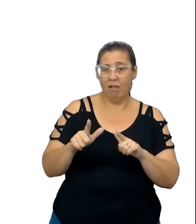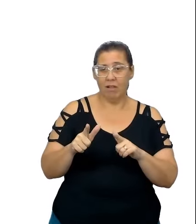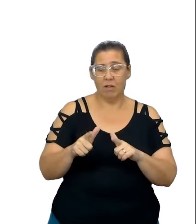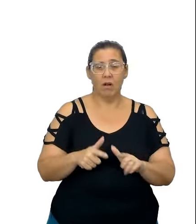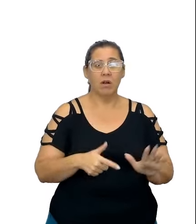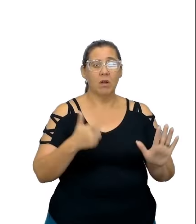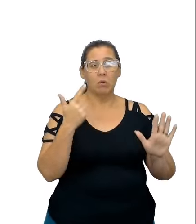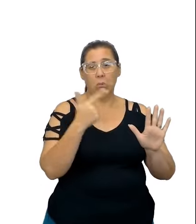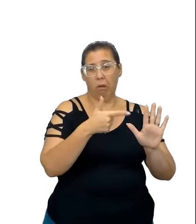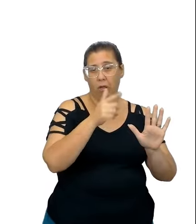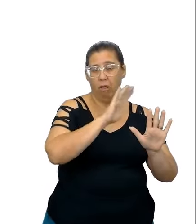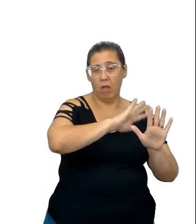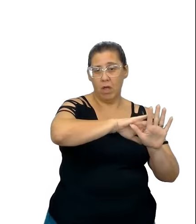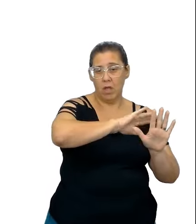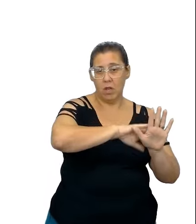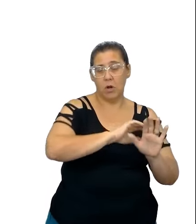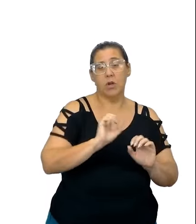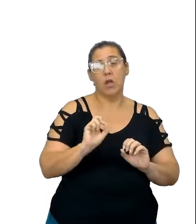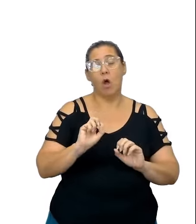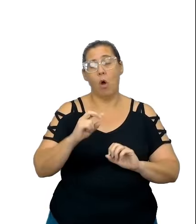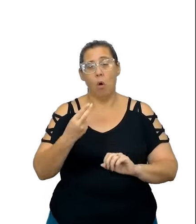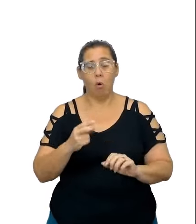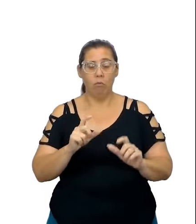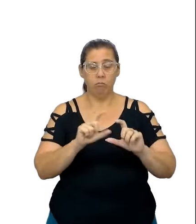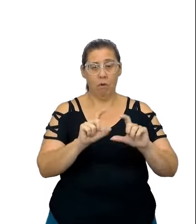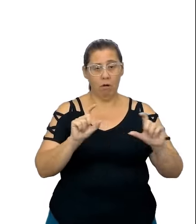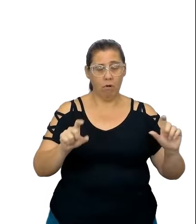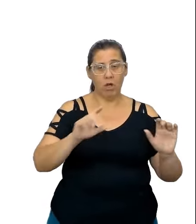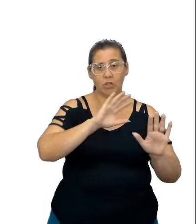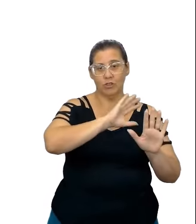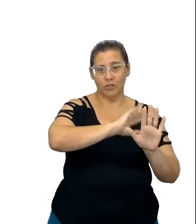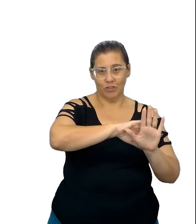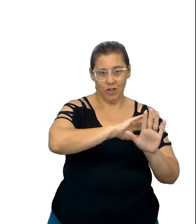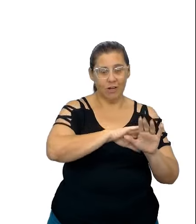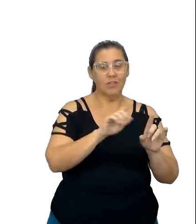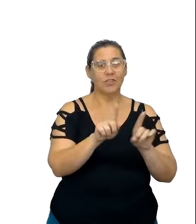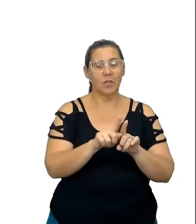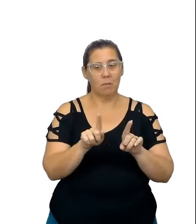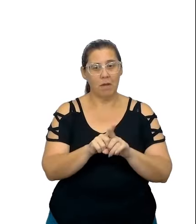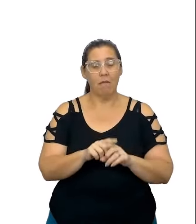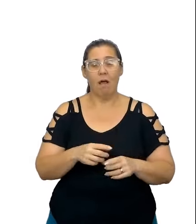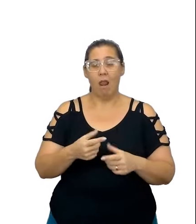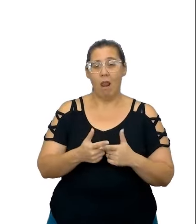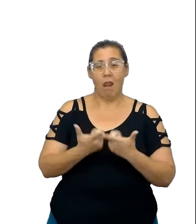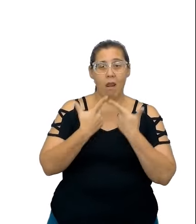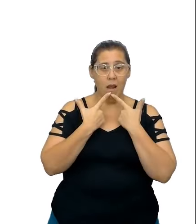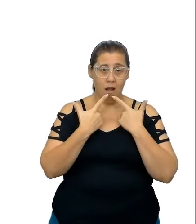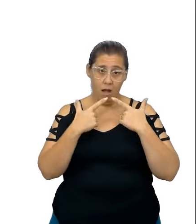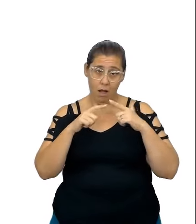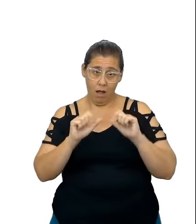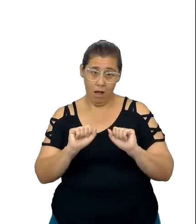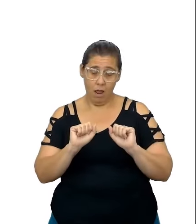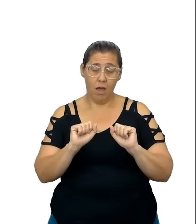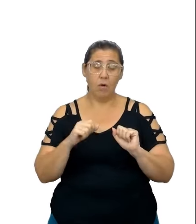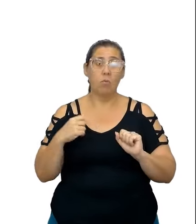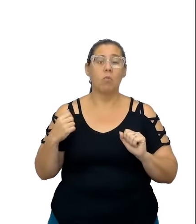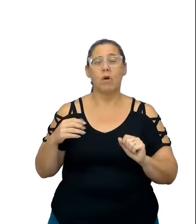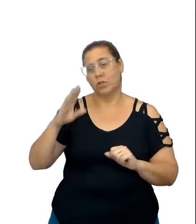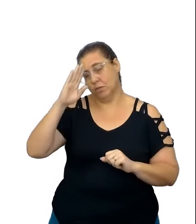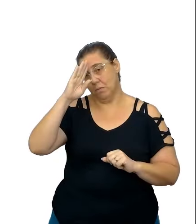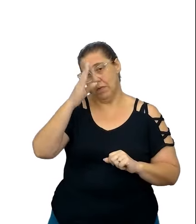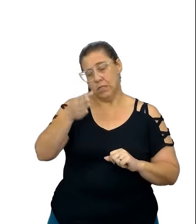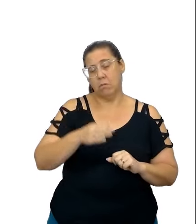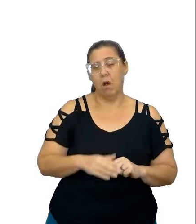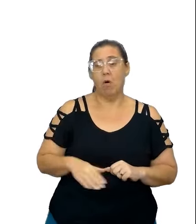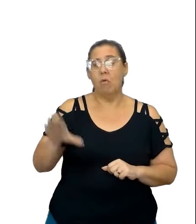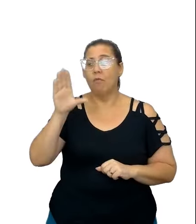presentes em tirinhas, memes e charges. Linguagem dominante, linguagem verbal, linguagem não